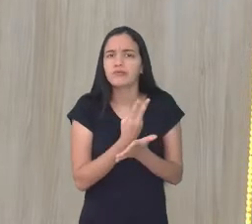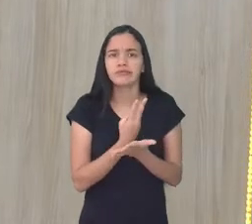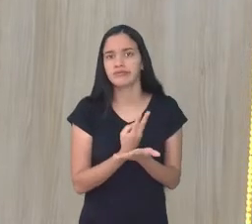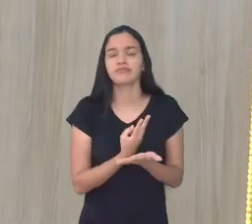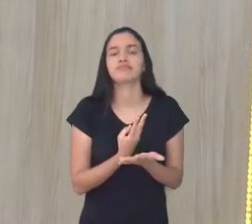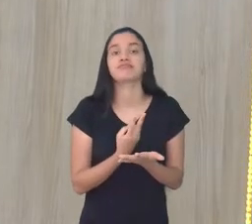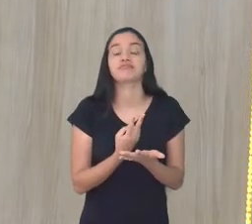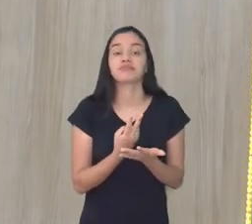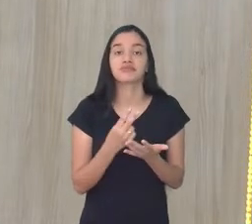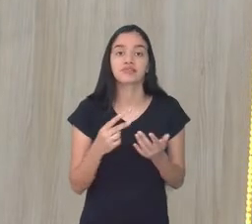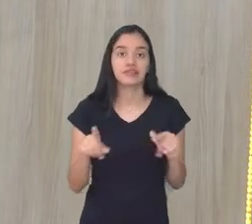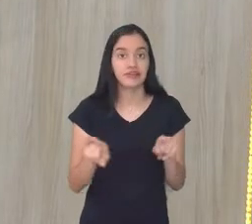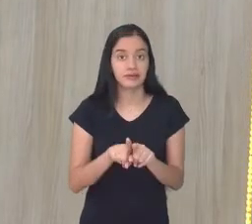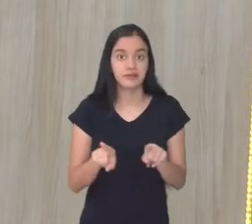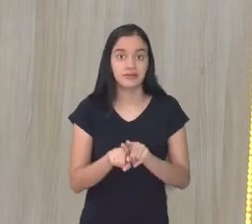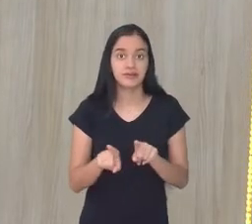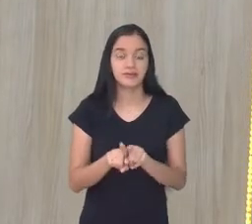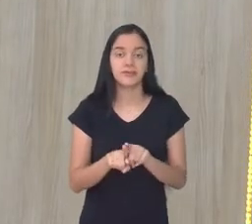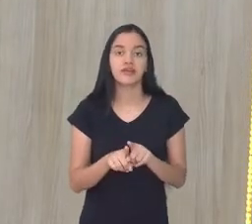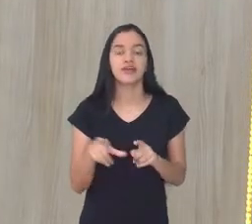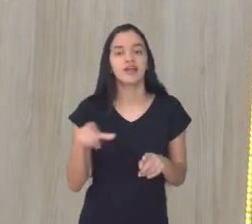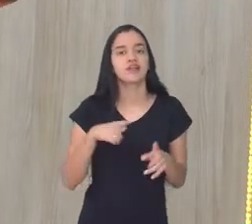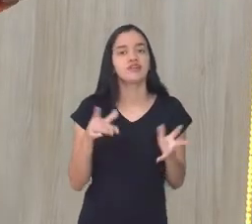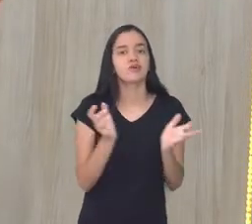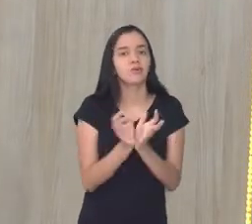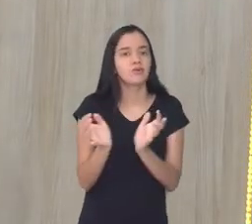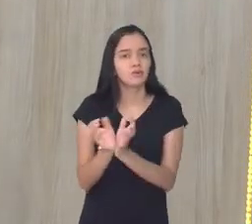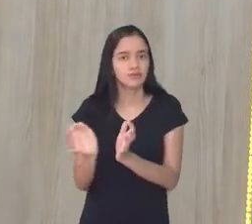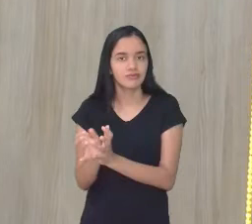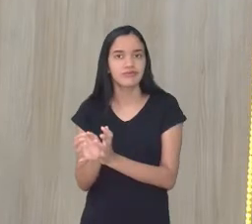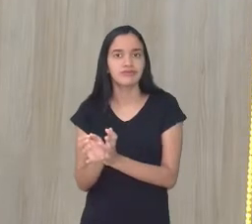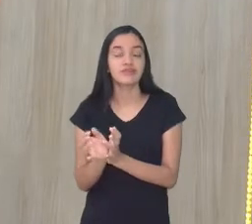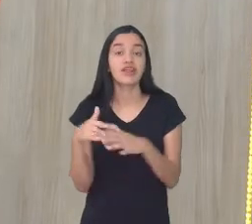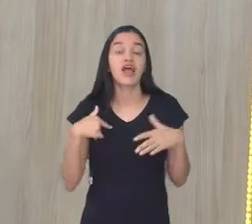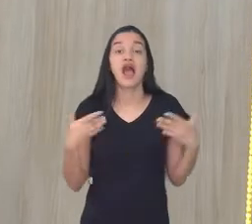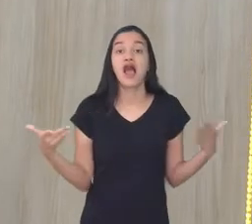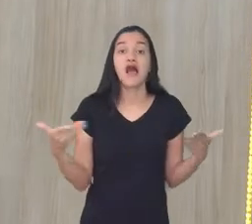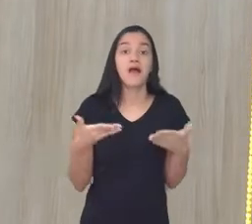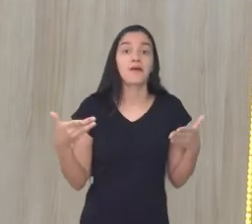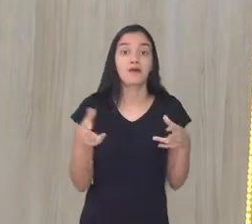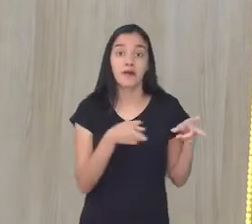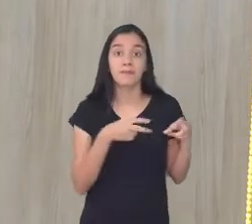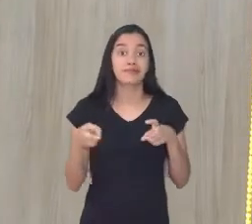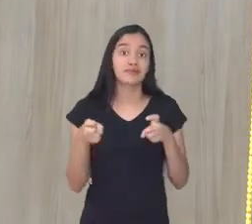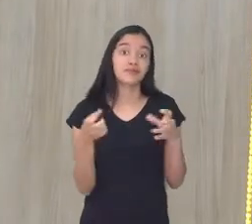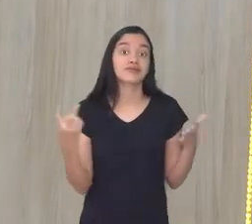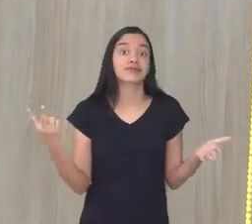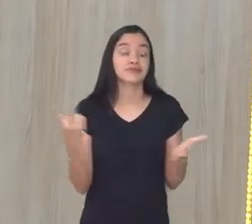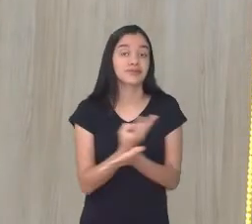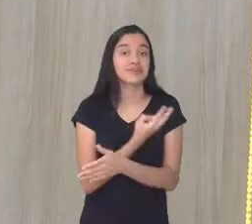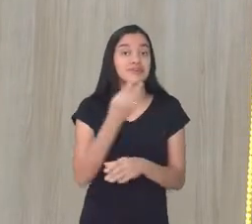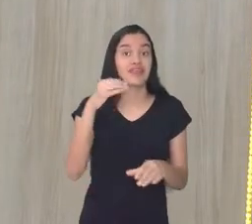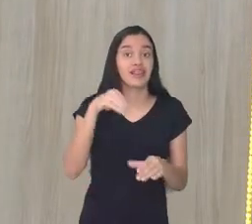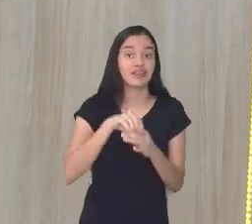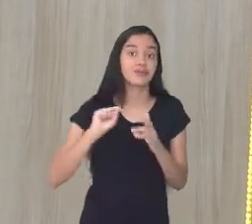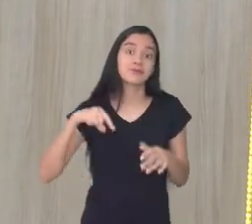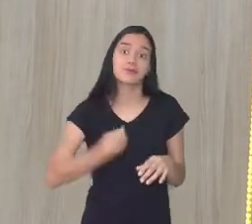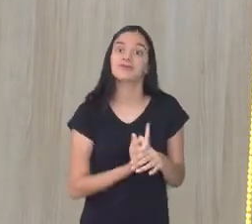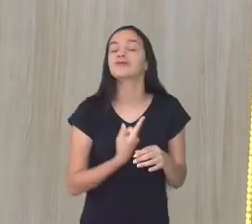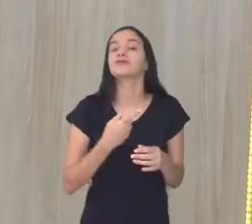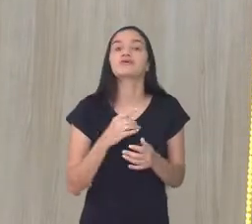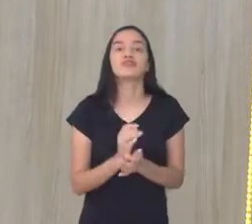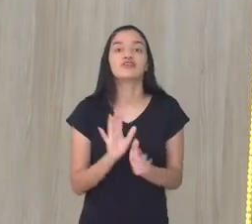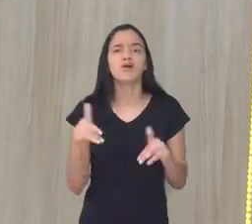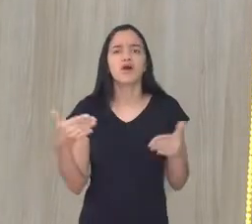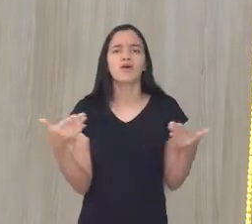volta. Ao mesmo tempo que eu tenho um outro conjunto que vai agora perceber o que está acontecendo dentro do nosso corpo.